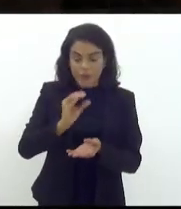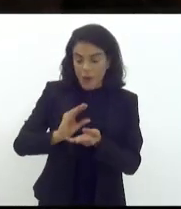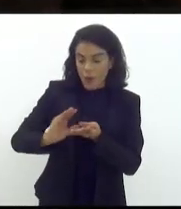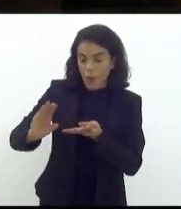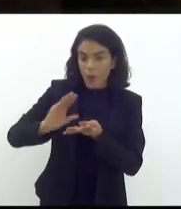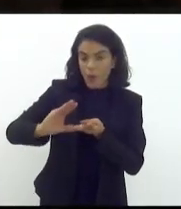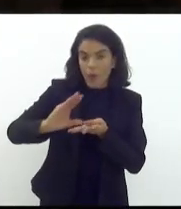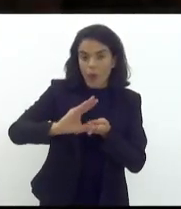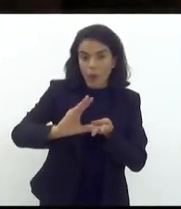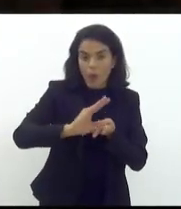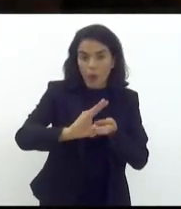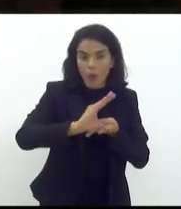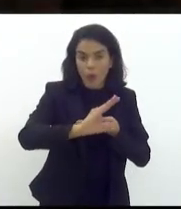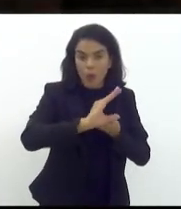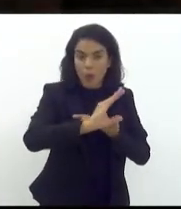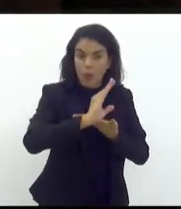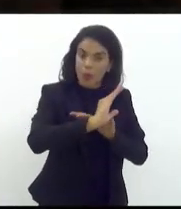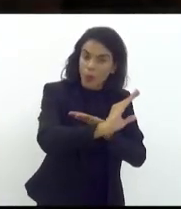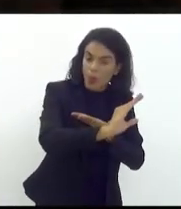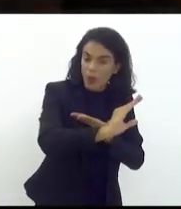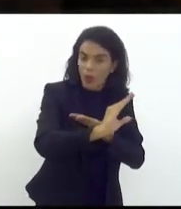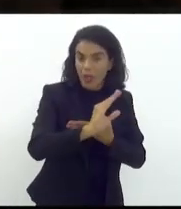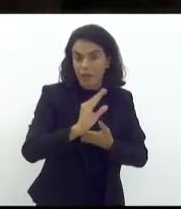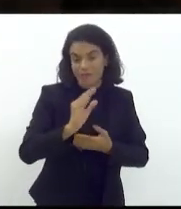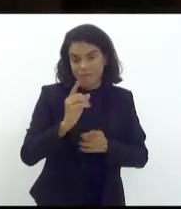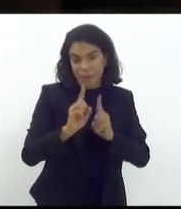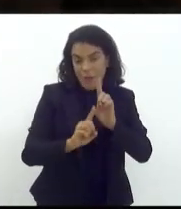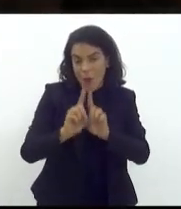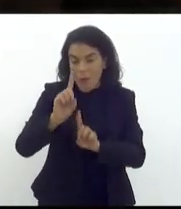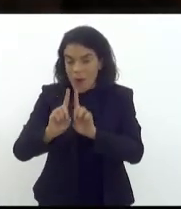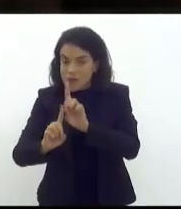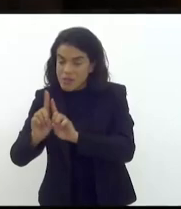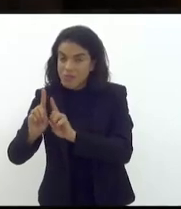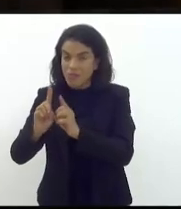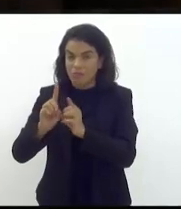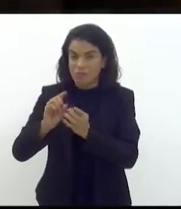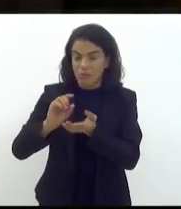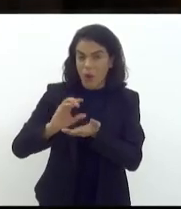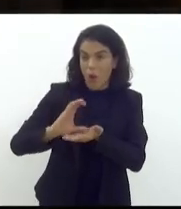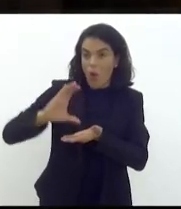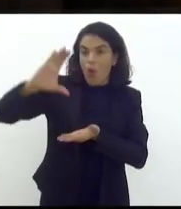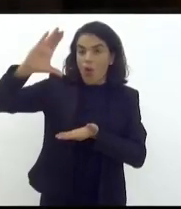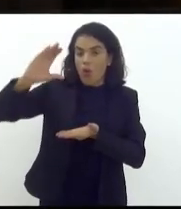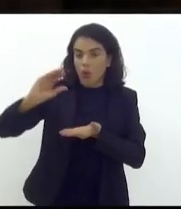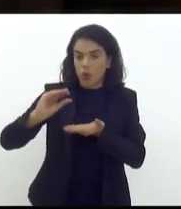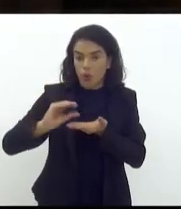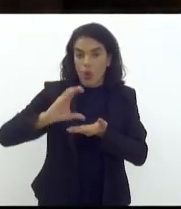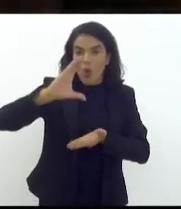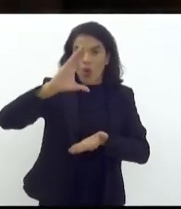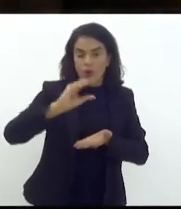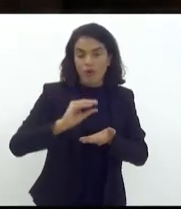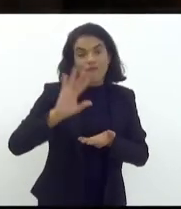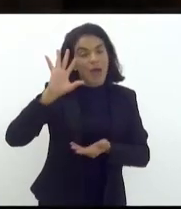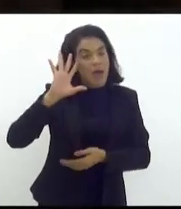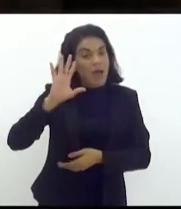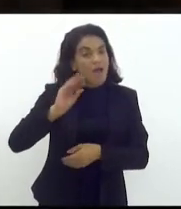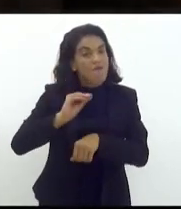o critérios de proporcionalidade que ainda serão definidos por lei complementar